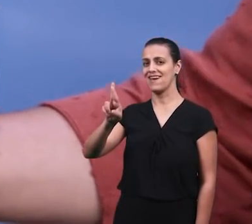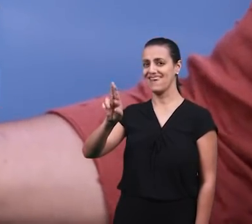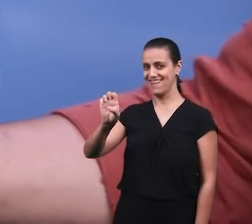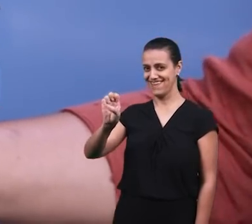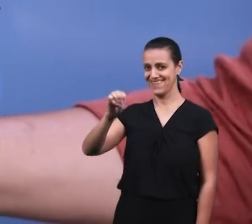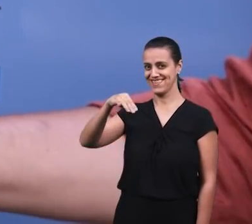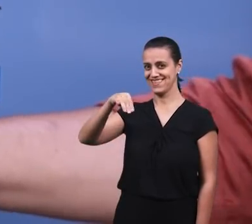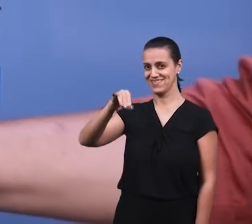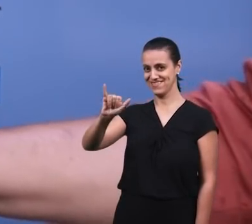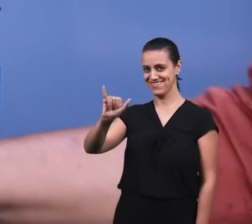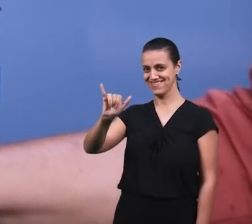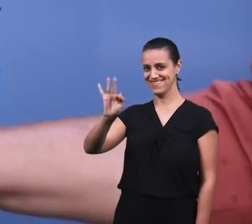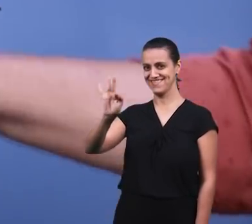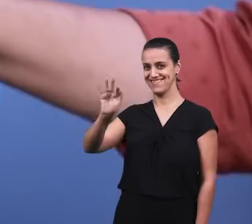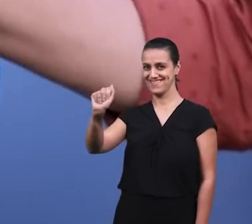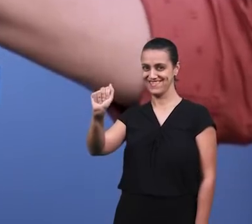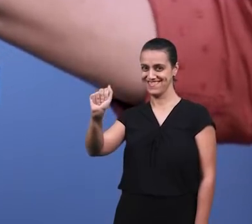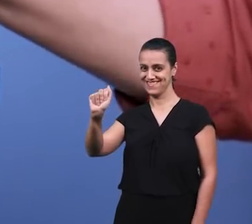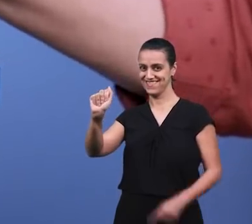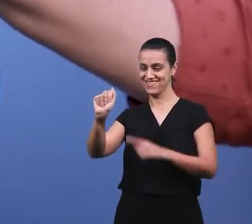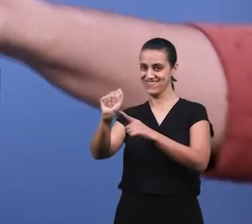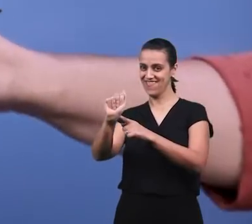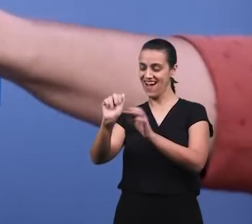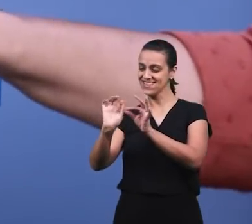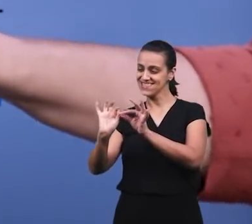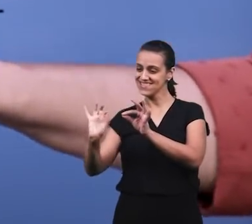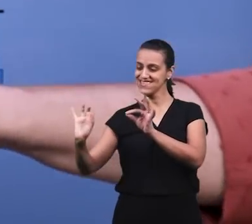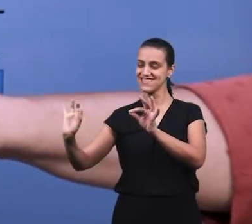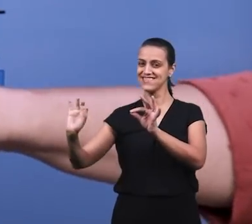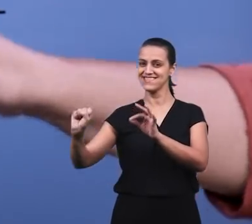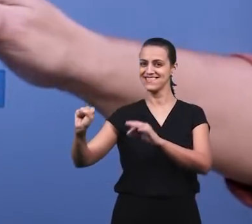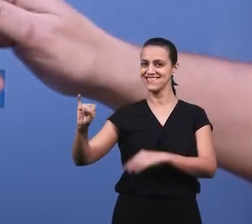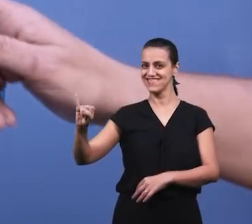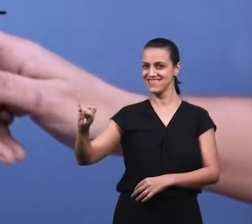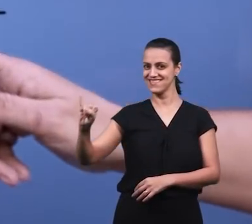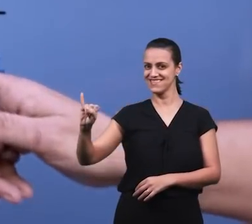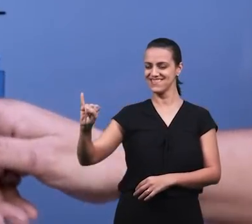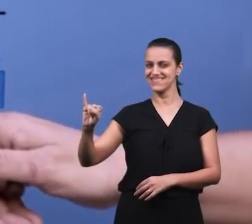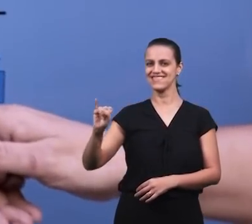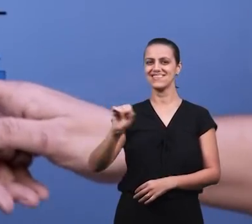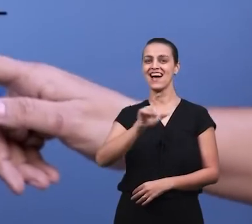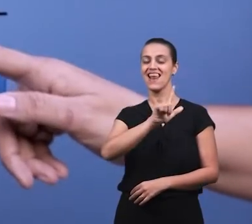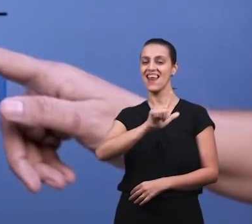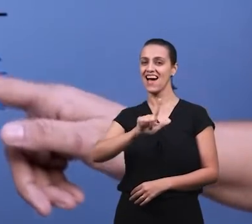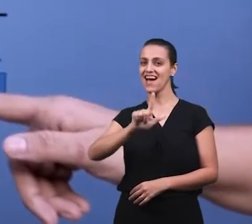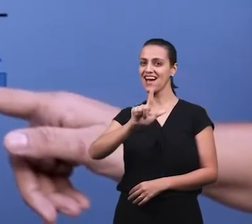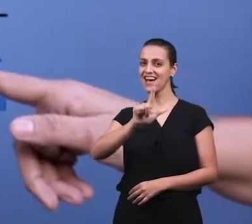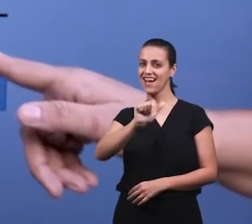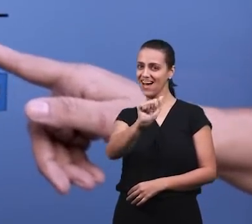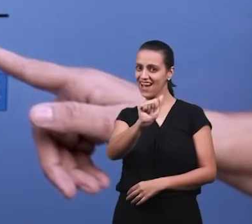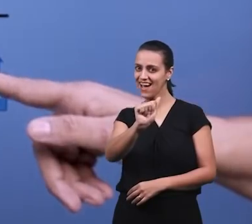Ré, Mi, Fá, esticou um pouquinho, Si,